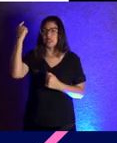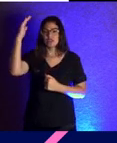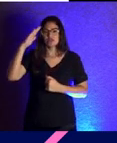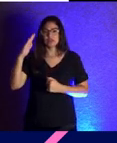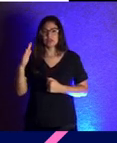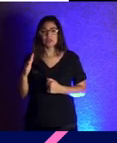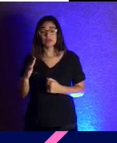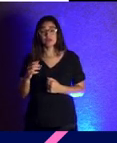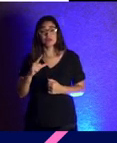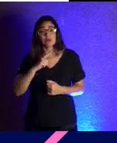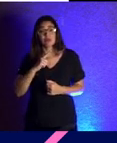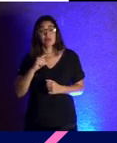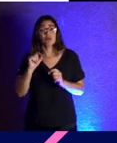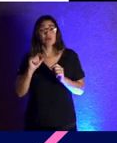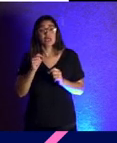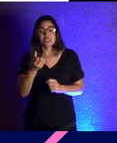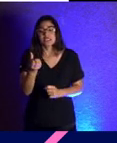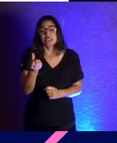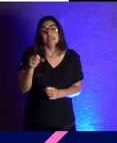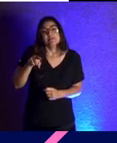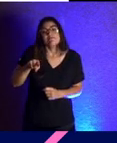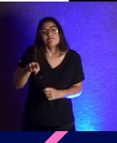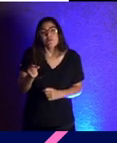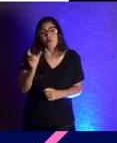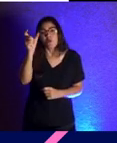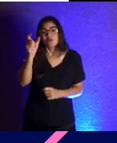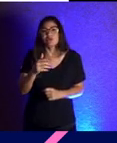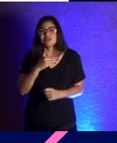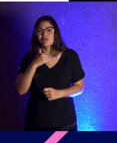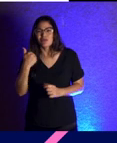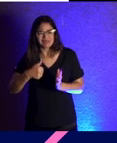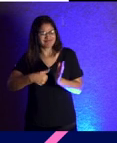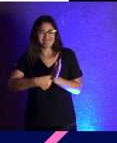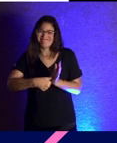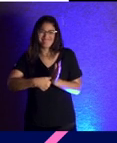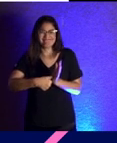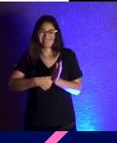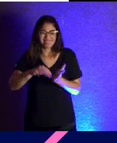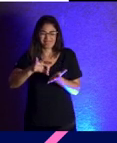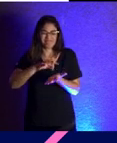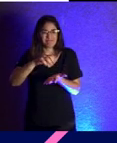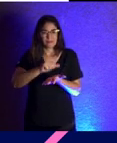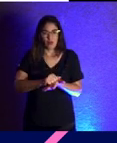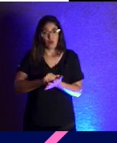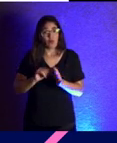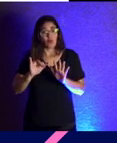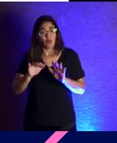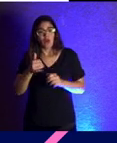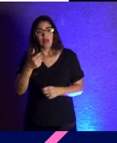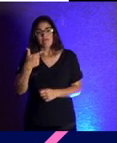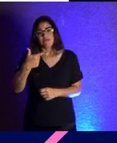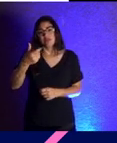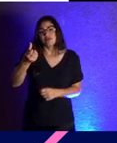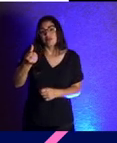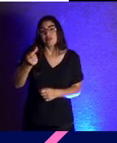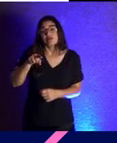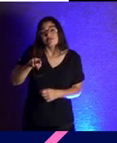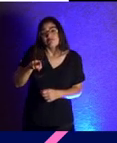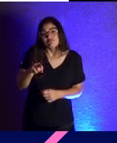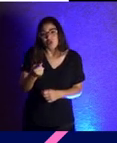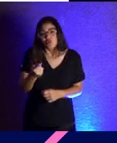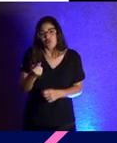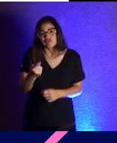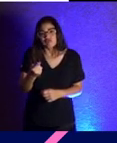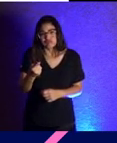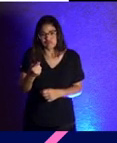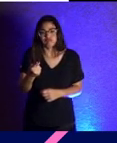mil restos mortais não identificados cadastrados. Se você tinha 26 mil, né, restos mortais